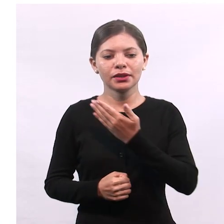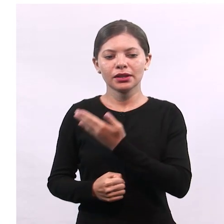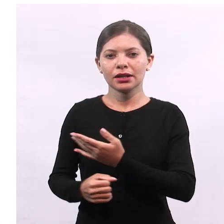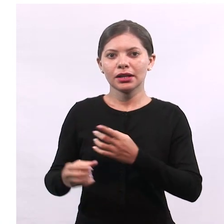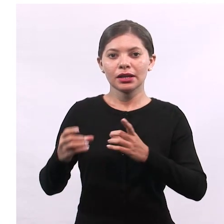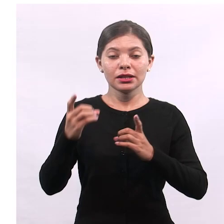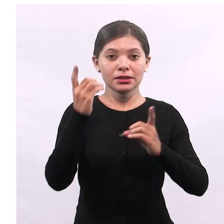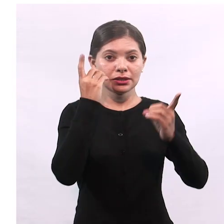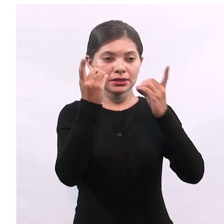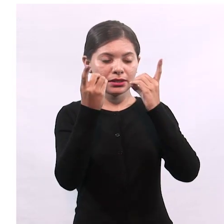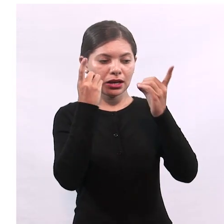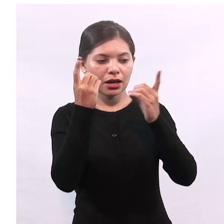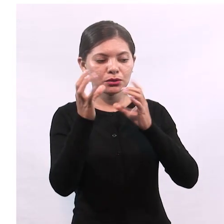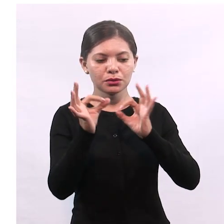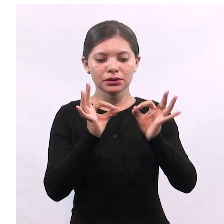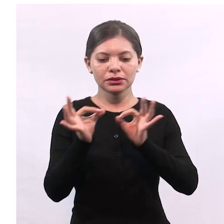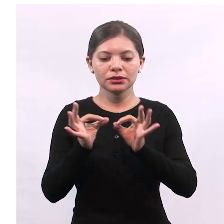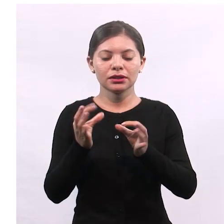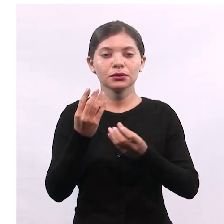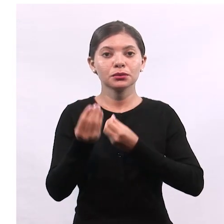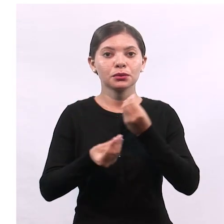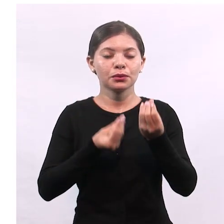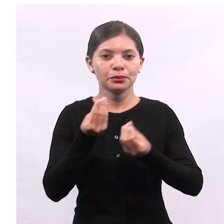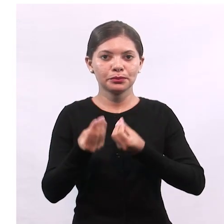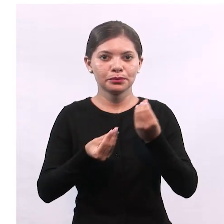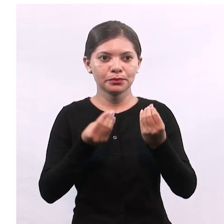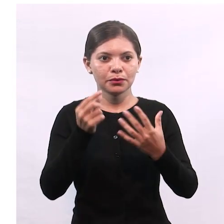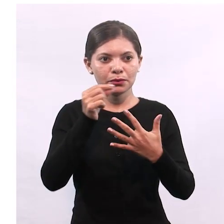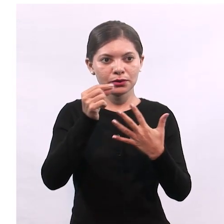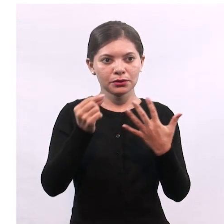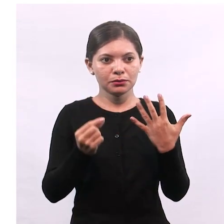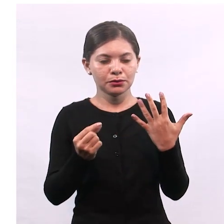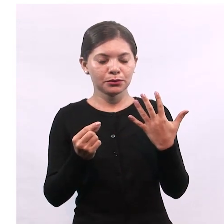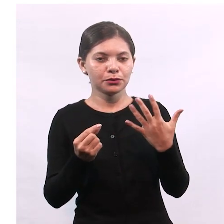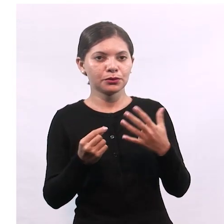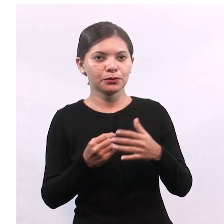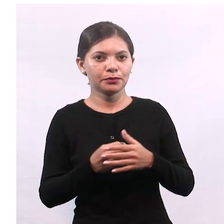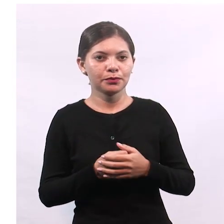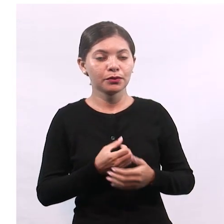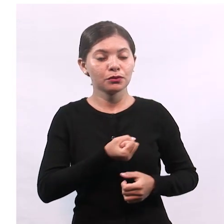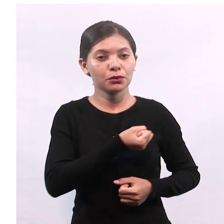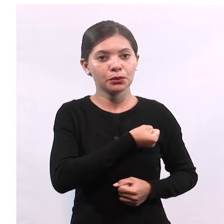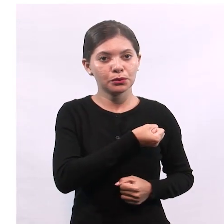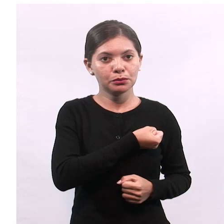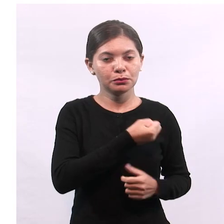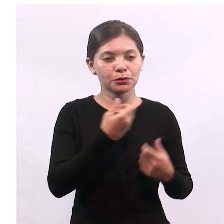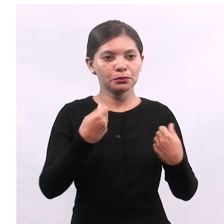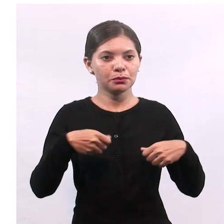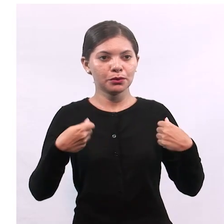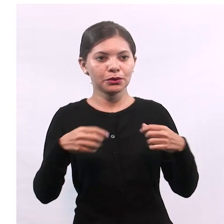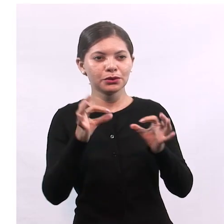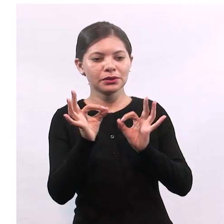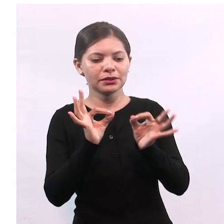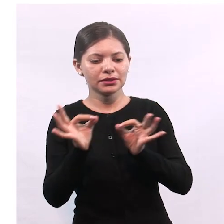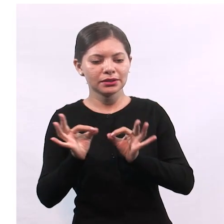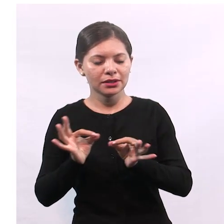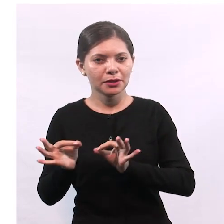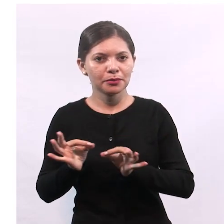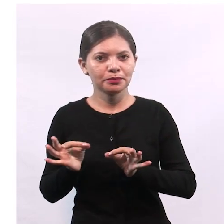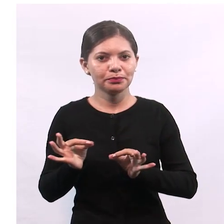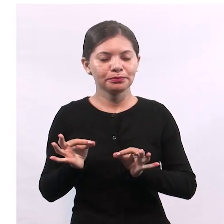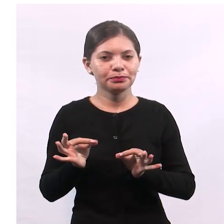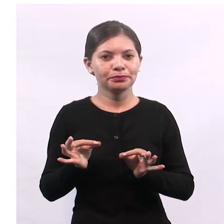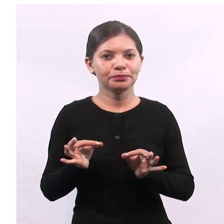estar organizados acerca do atributo Se esse atributo for numérico eu posso organizar em classes ou seja